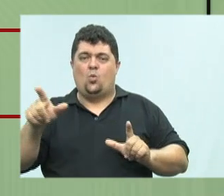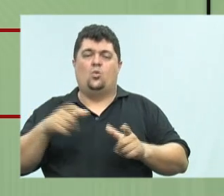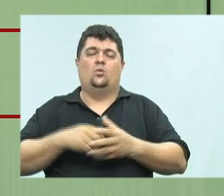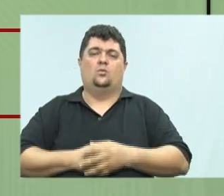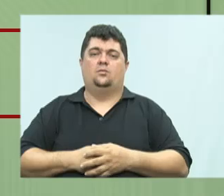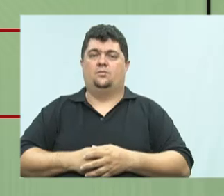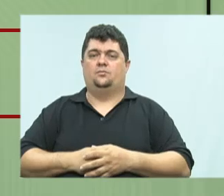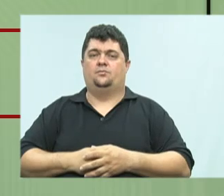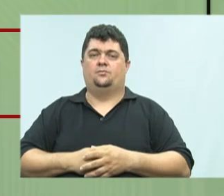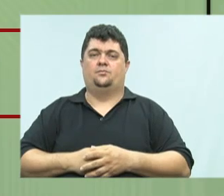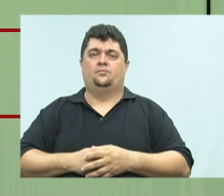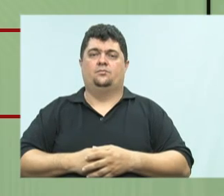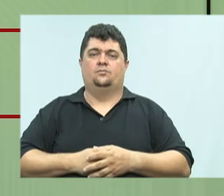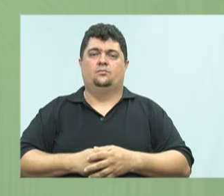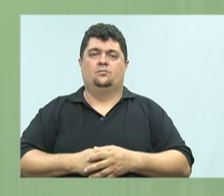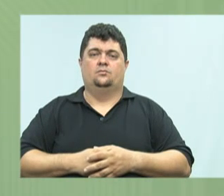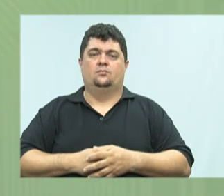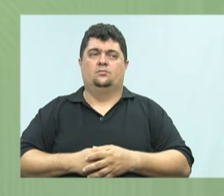demais pesquisas.